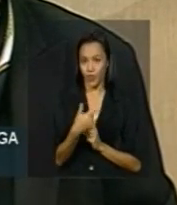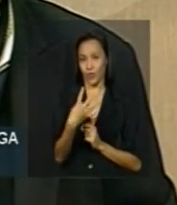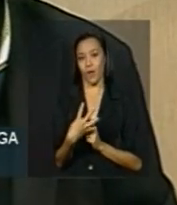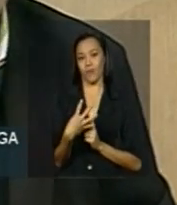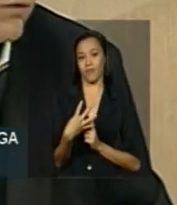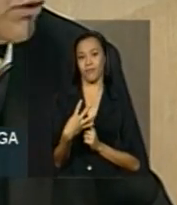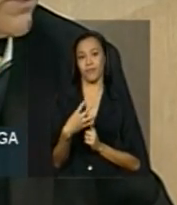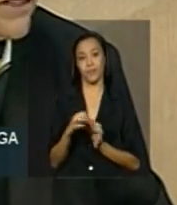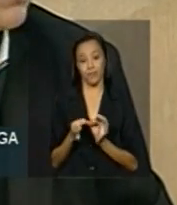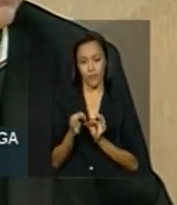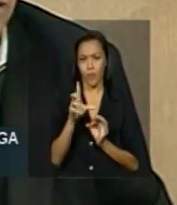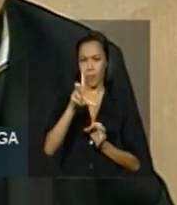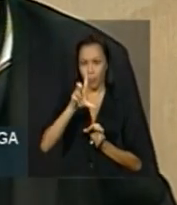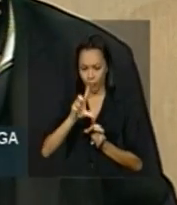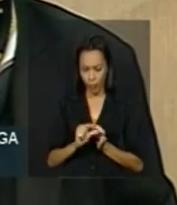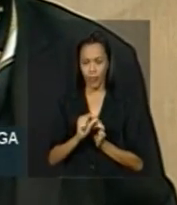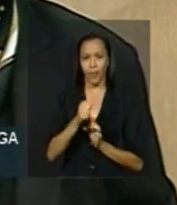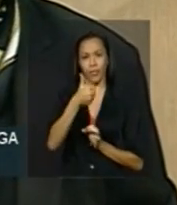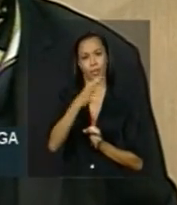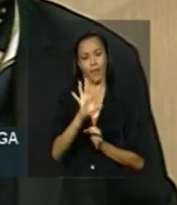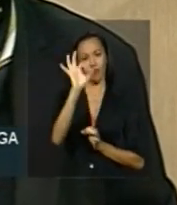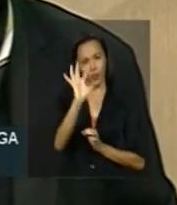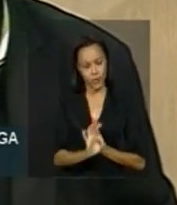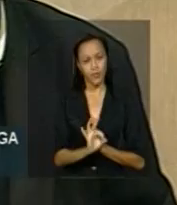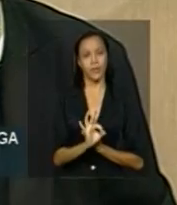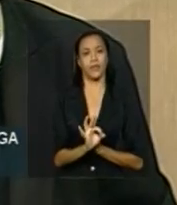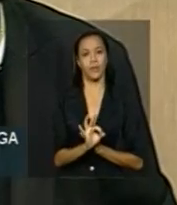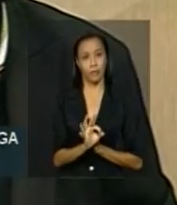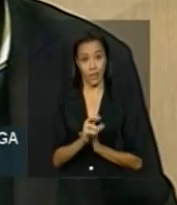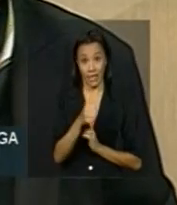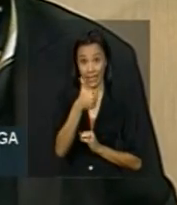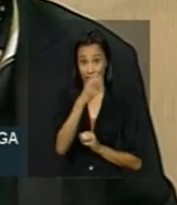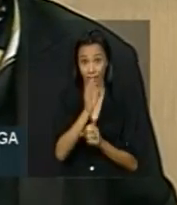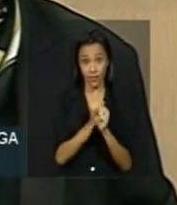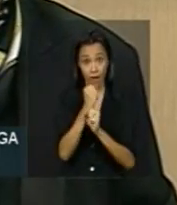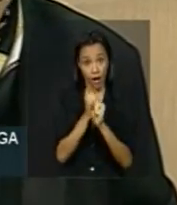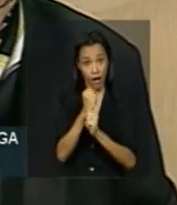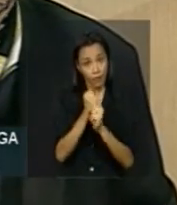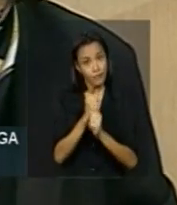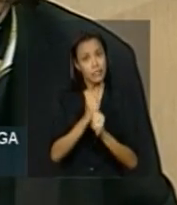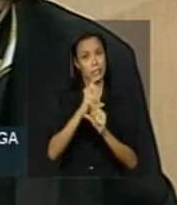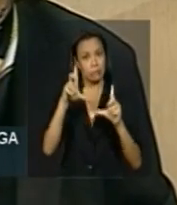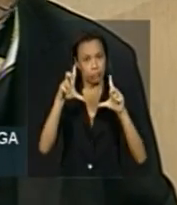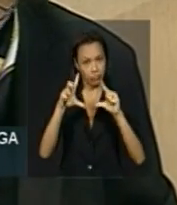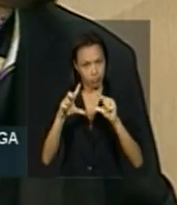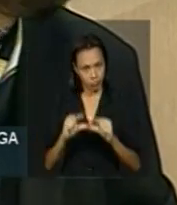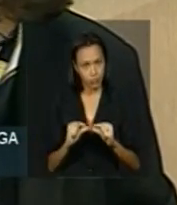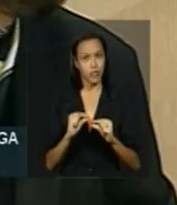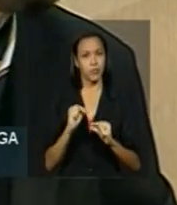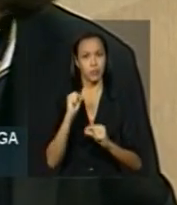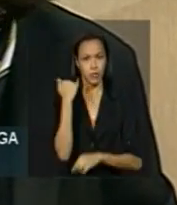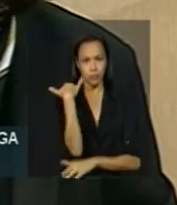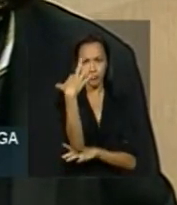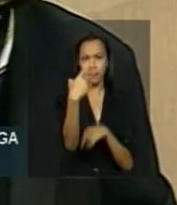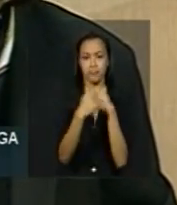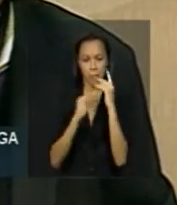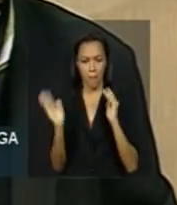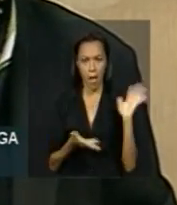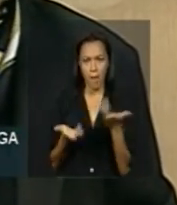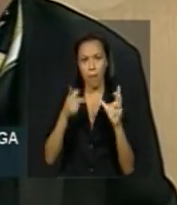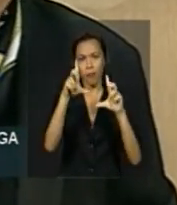qu menos de 10% do que H num 10 anos eles fizeram E aí você el tinha um comportamento